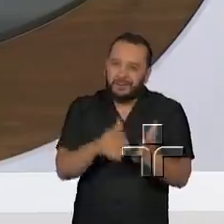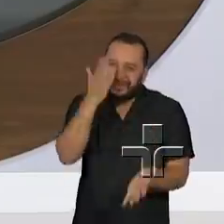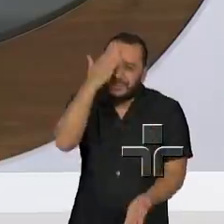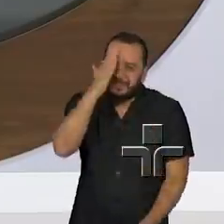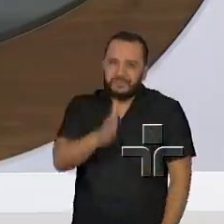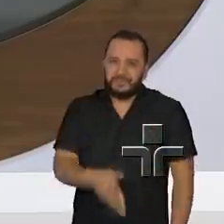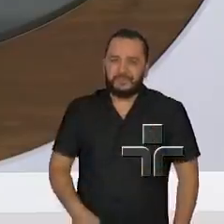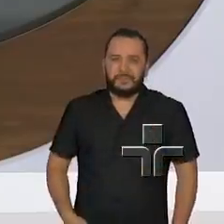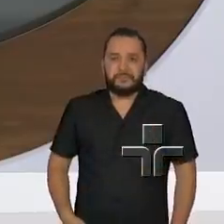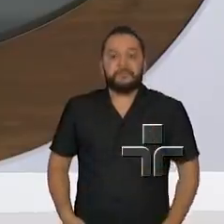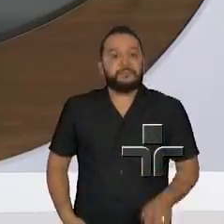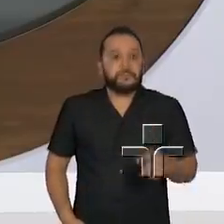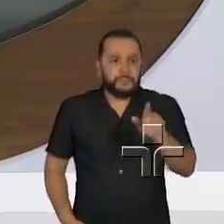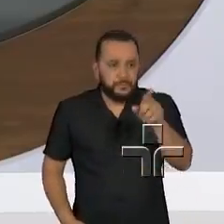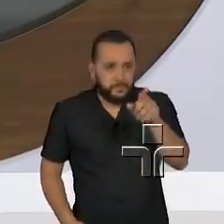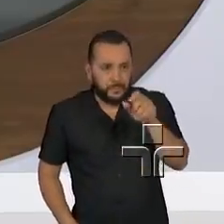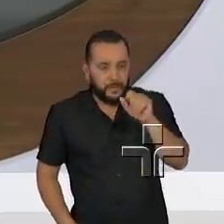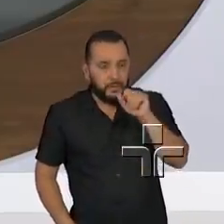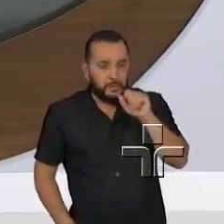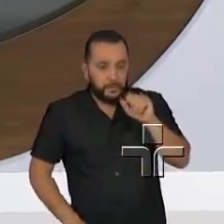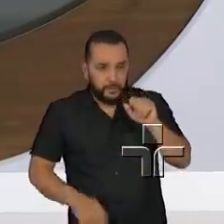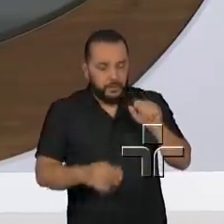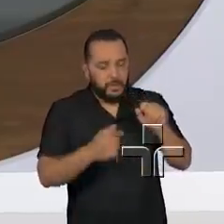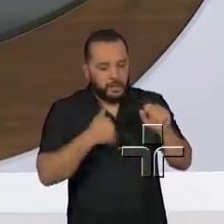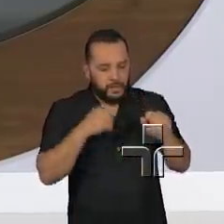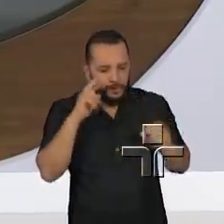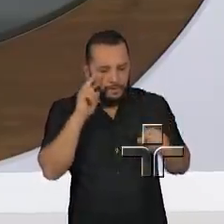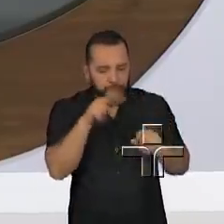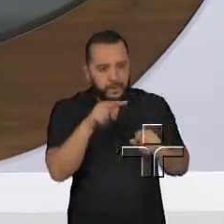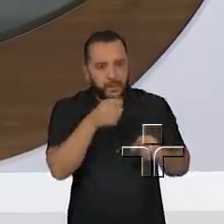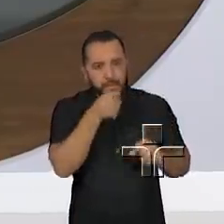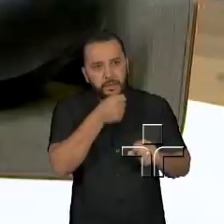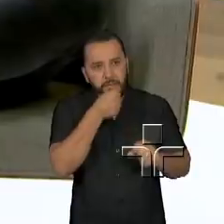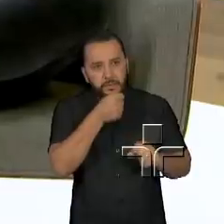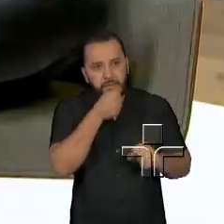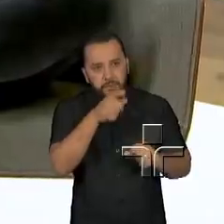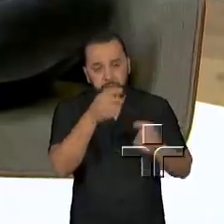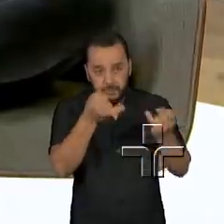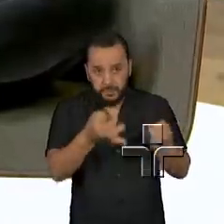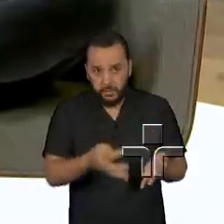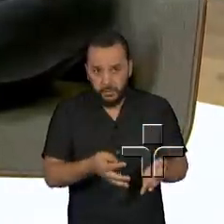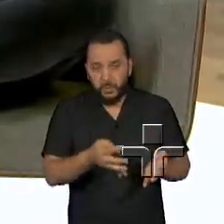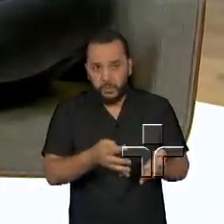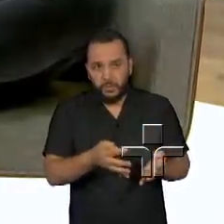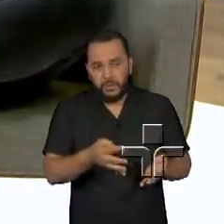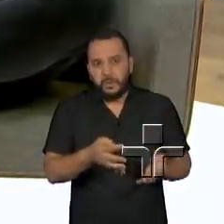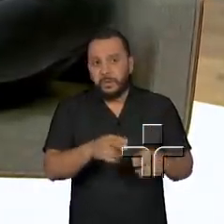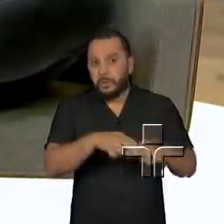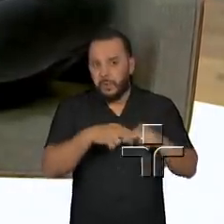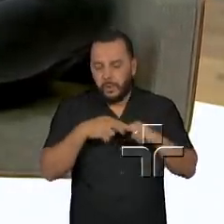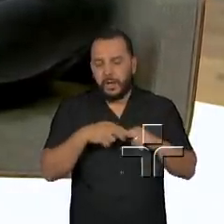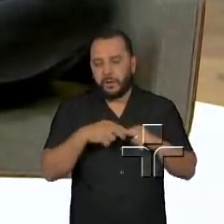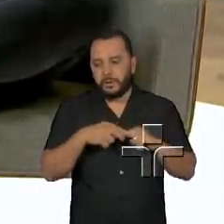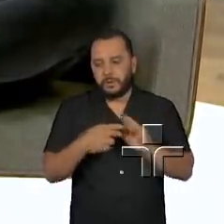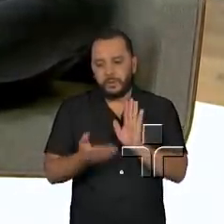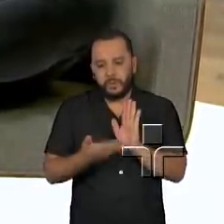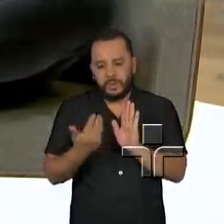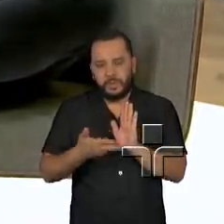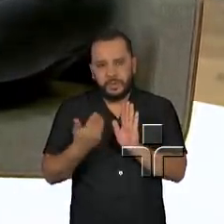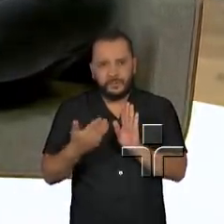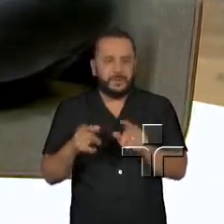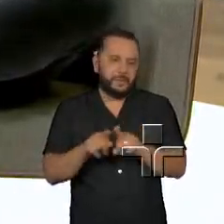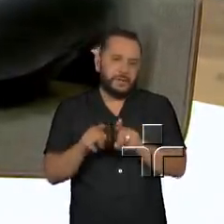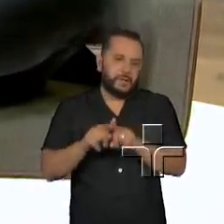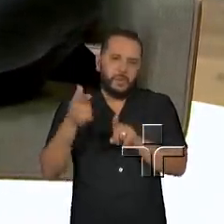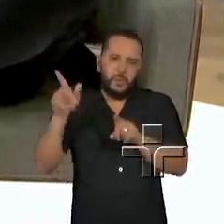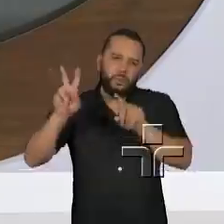senhor, eu li várias entrevistas que o senhor vem dando, não necessariamente por causa do livro, mas já no